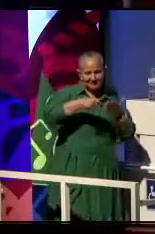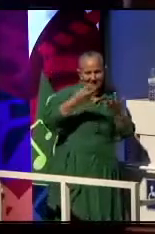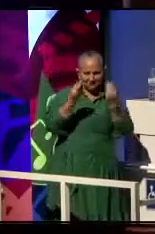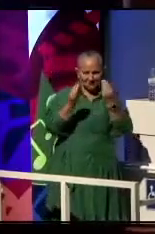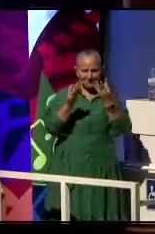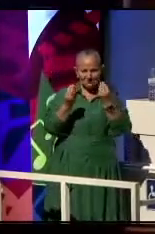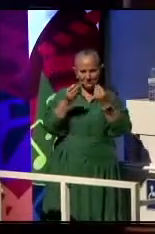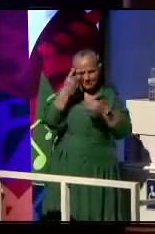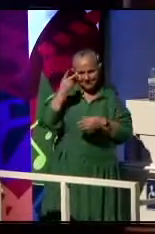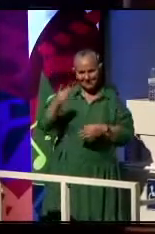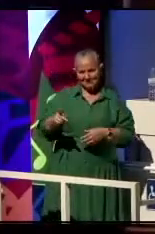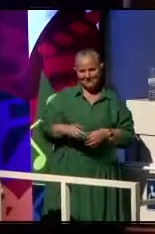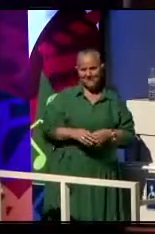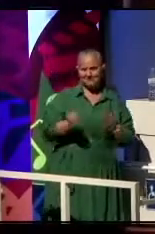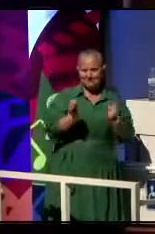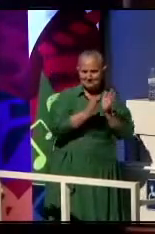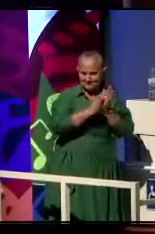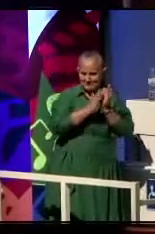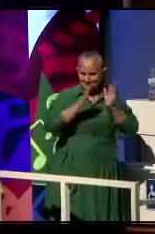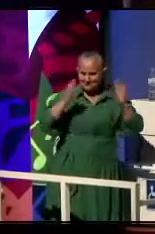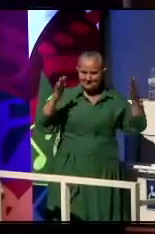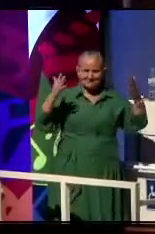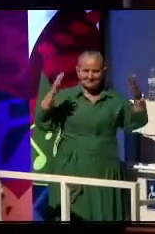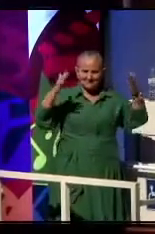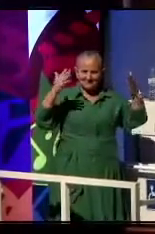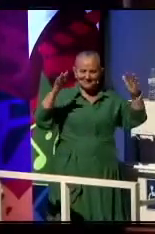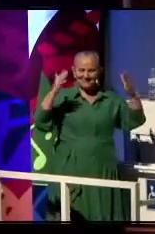Parabéns para você.